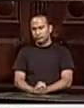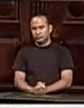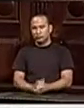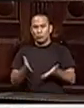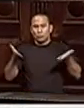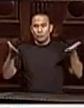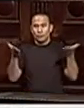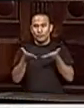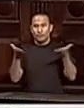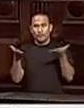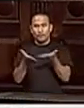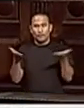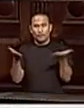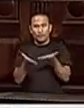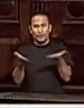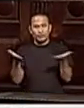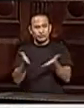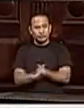hoje,